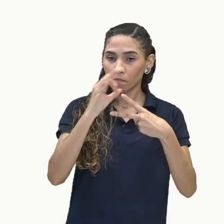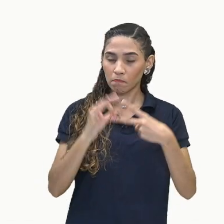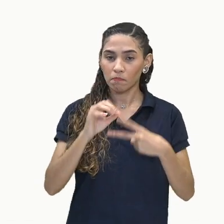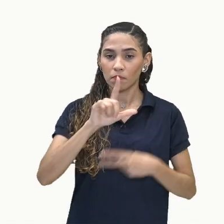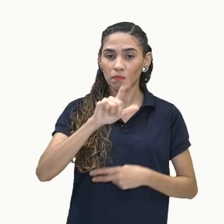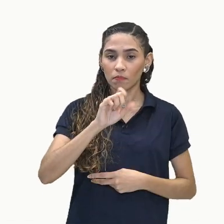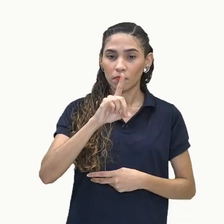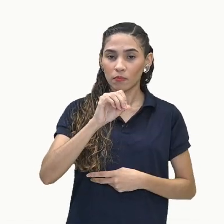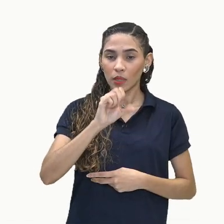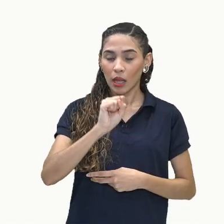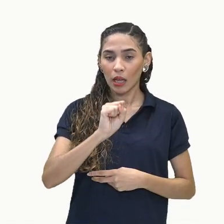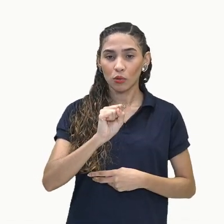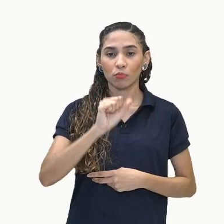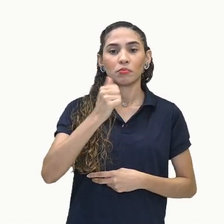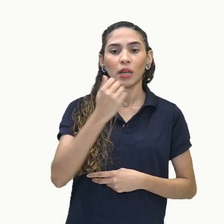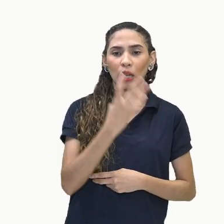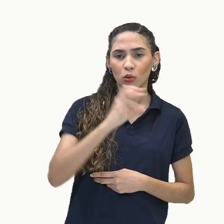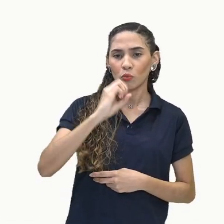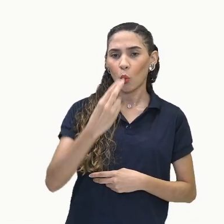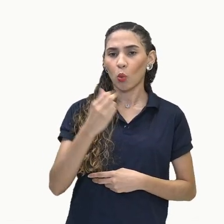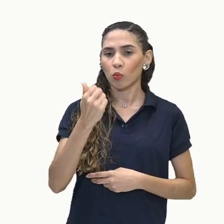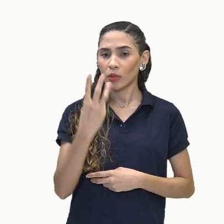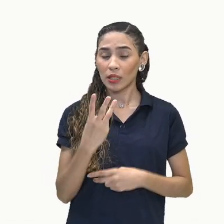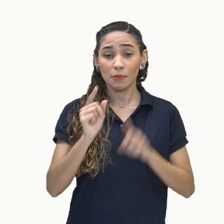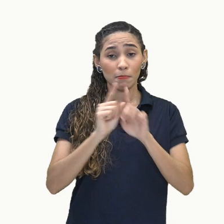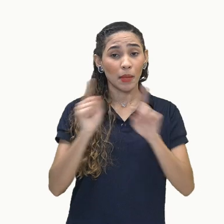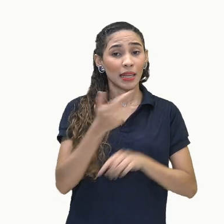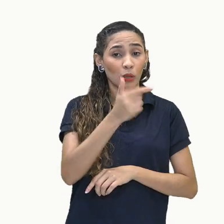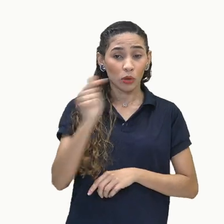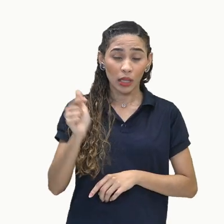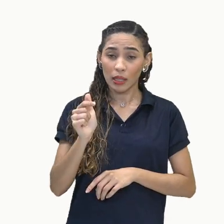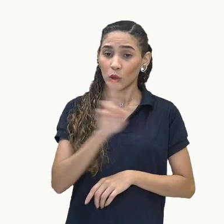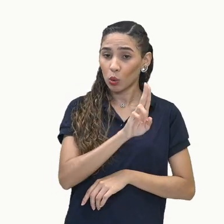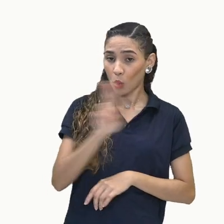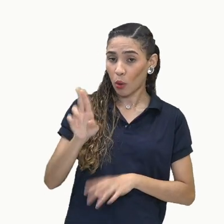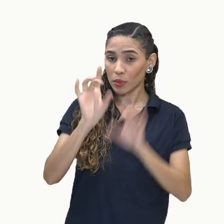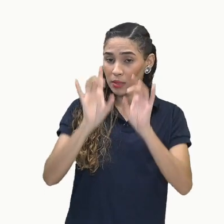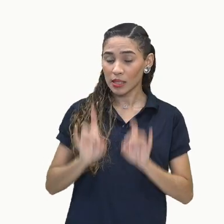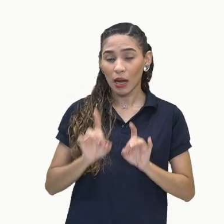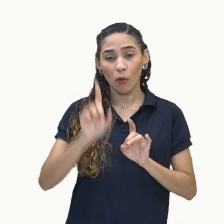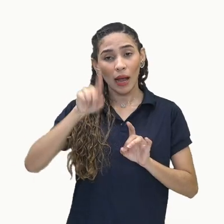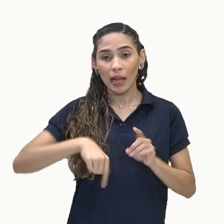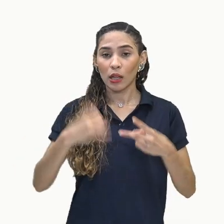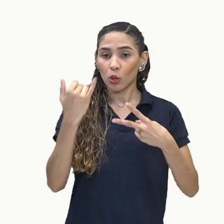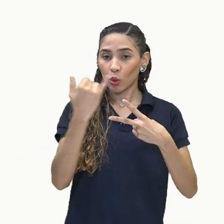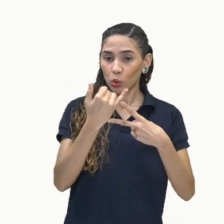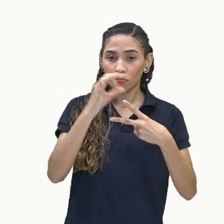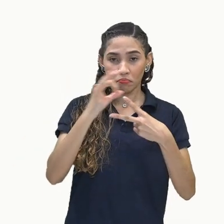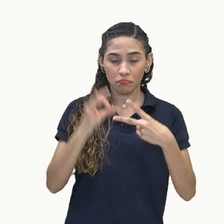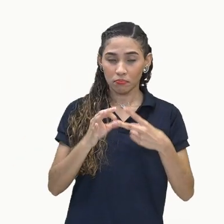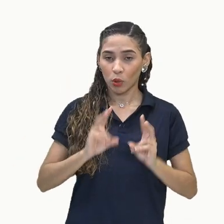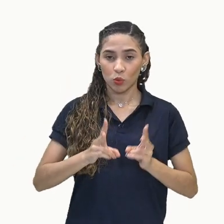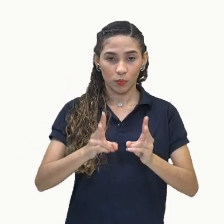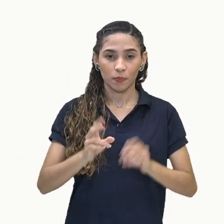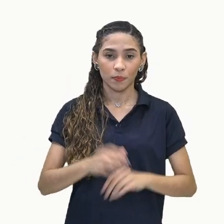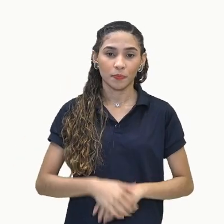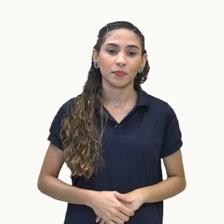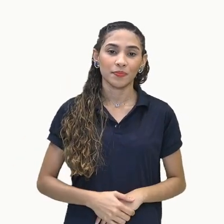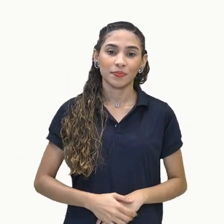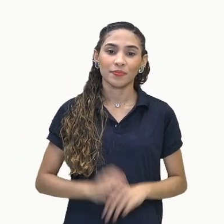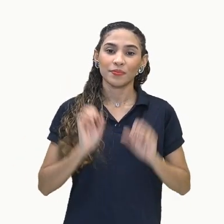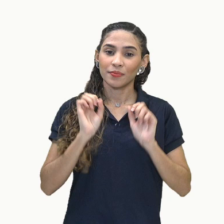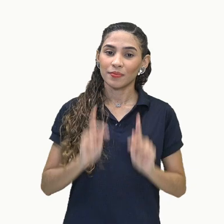um nome especial. O nome dele será polígono de 14 lados. Tudo